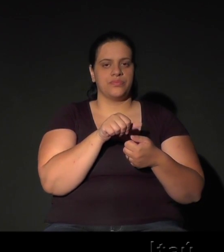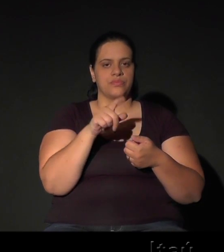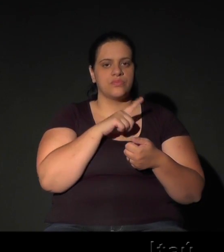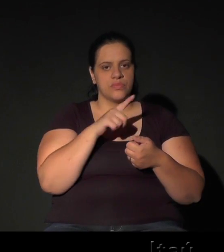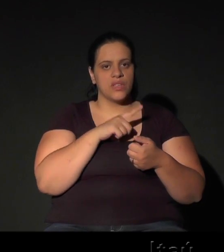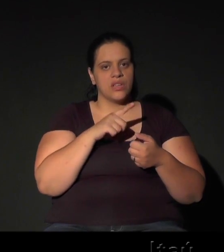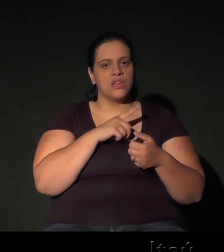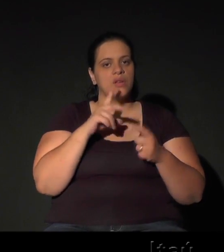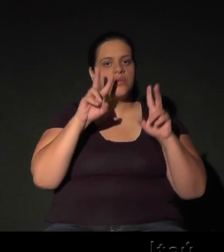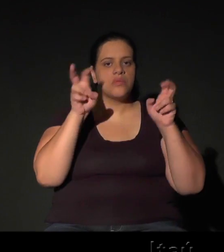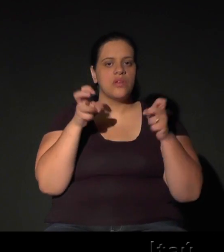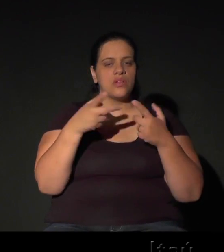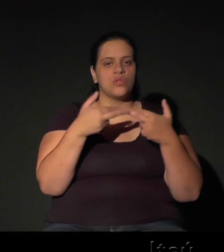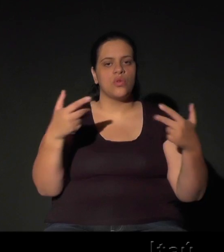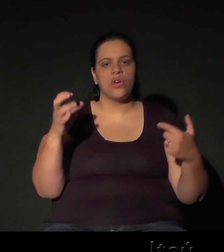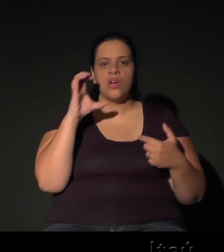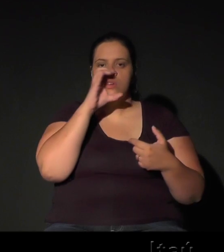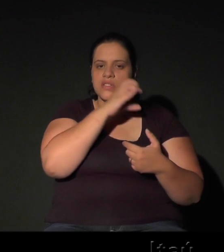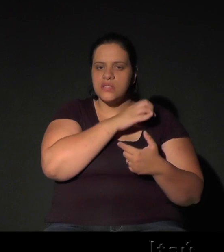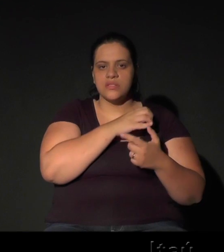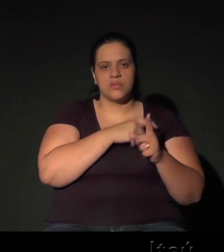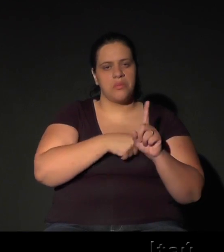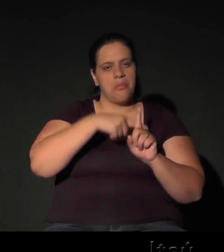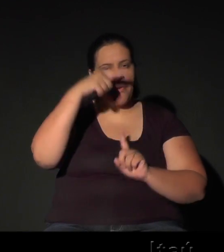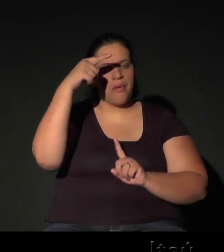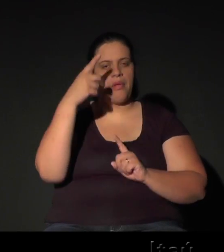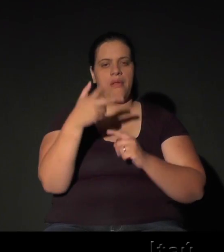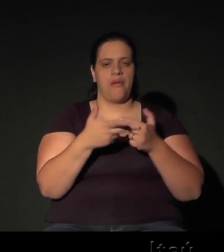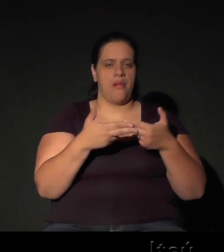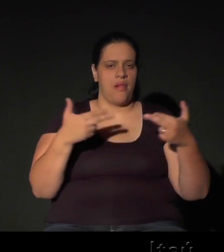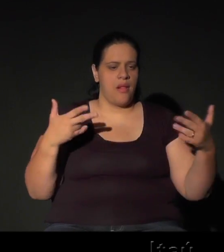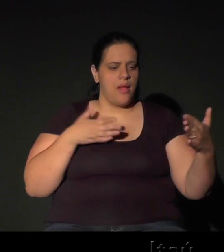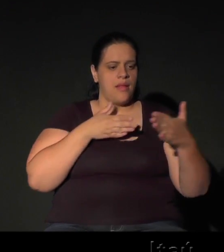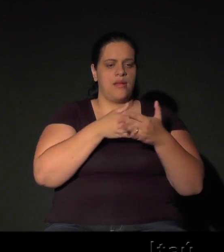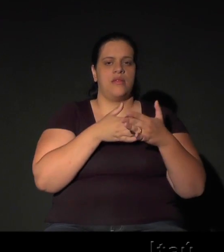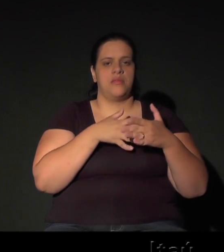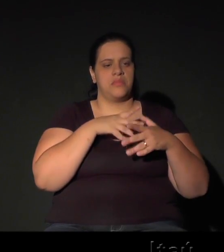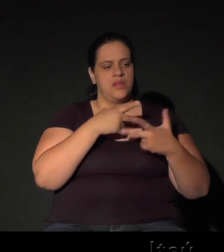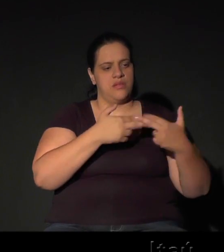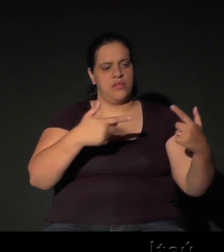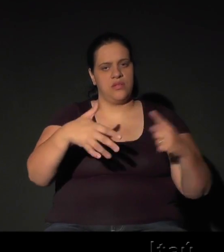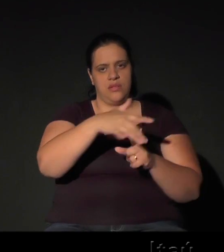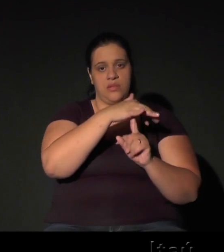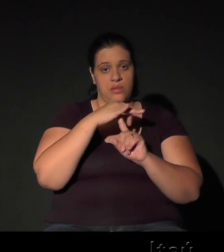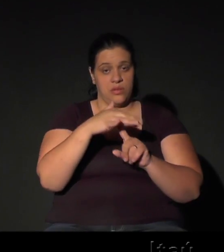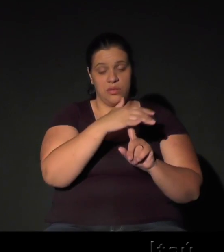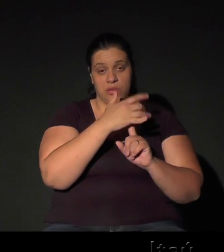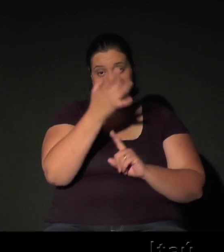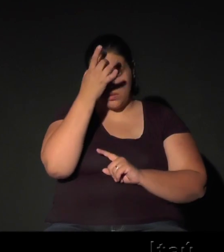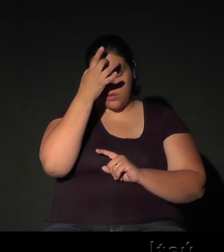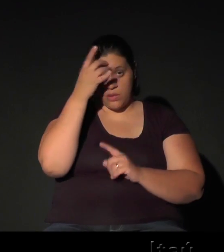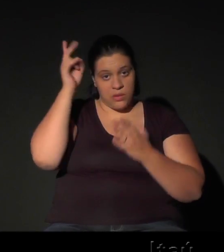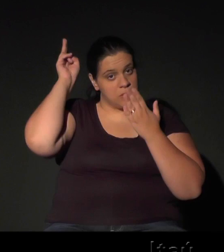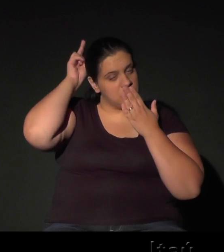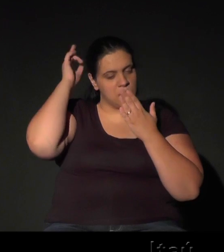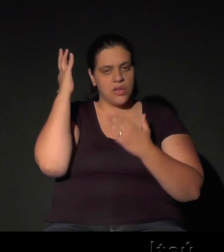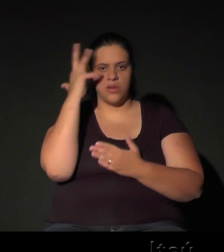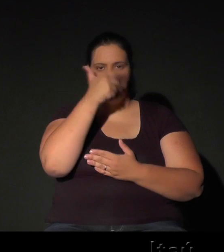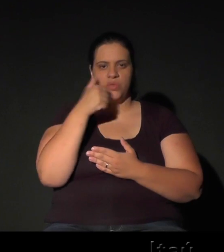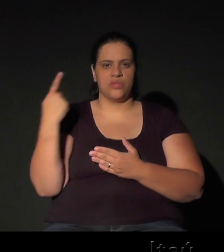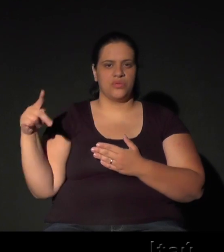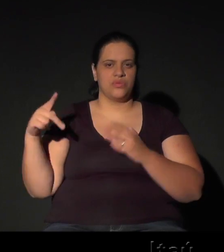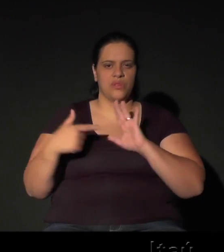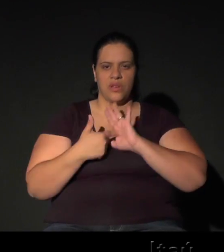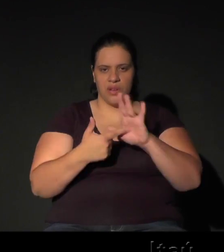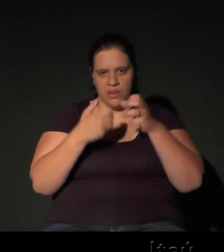de de aquecimento se a gente for parar no no limite mesmo dos discursos naturais o discurso indígena e a visão e é muito bonito o que